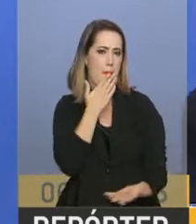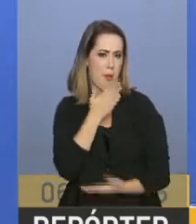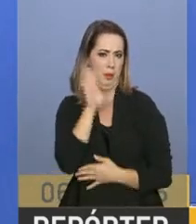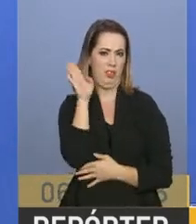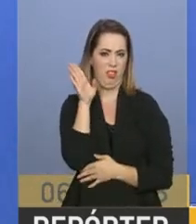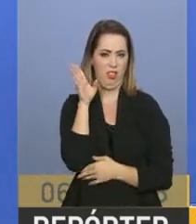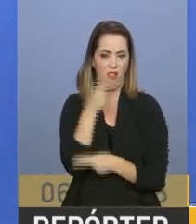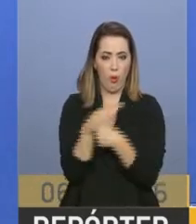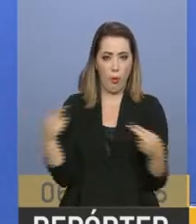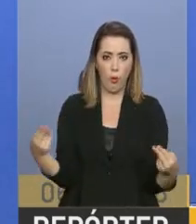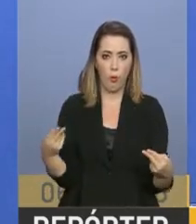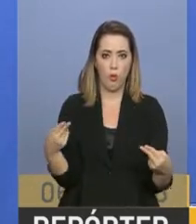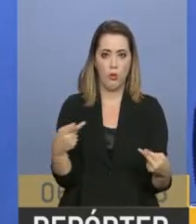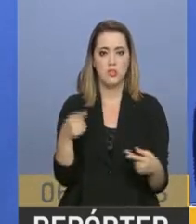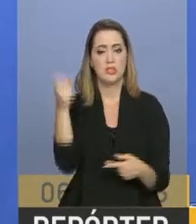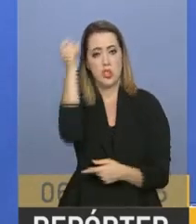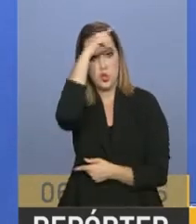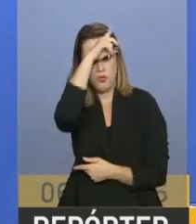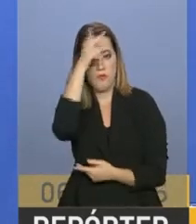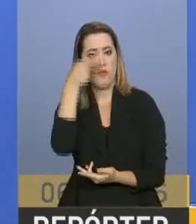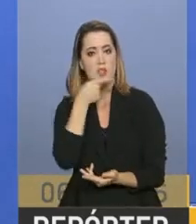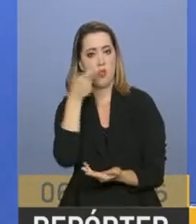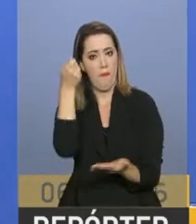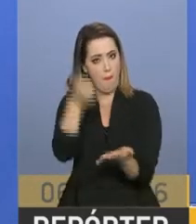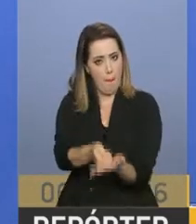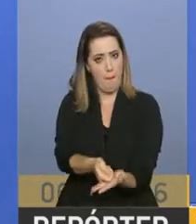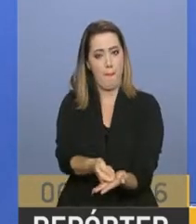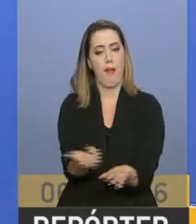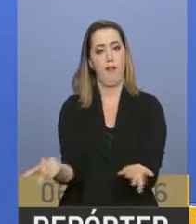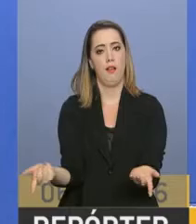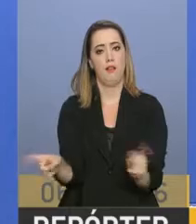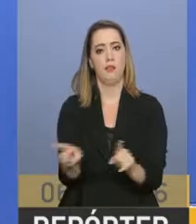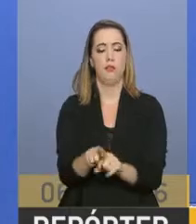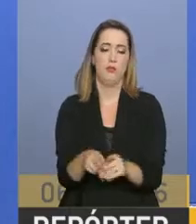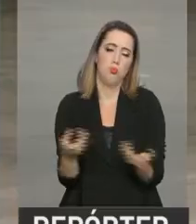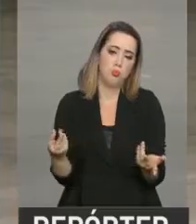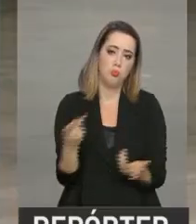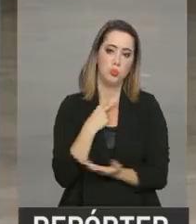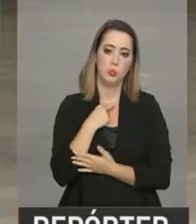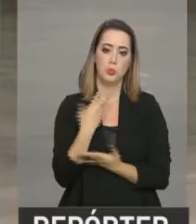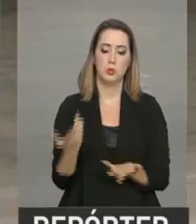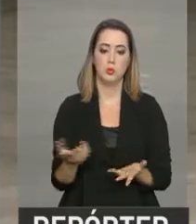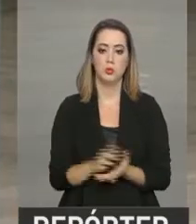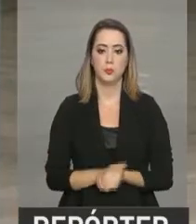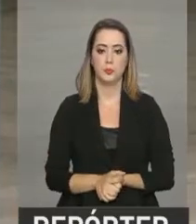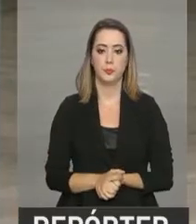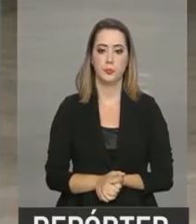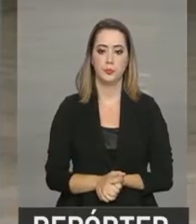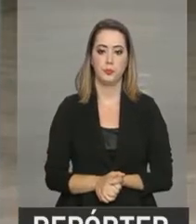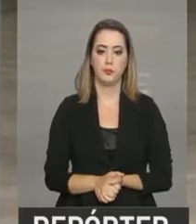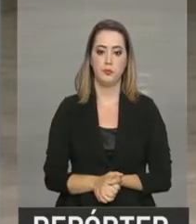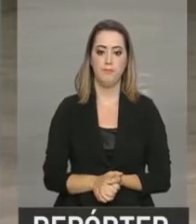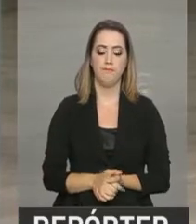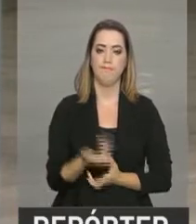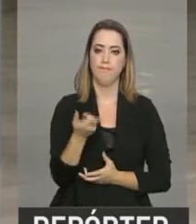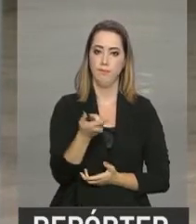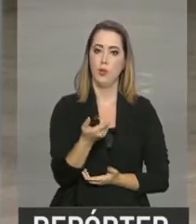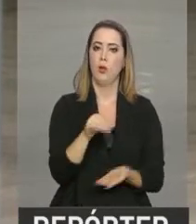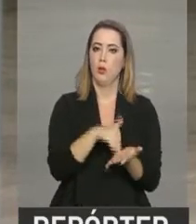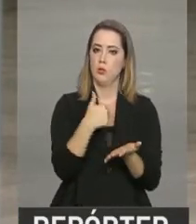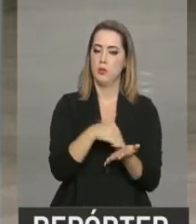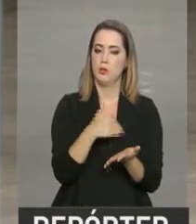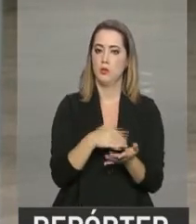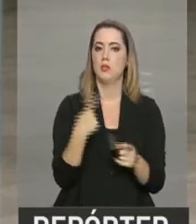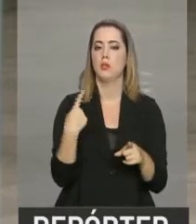coisas que a gente sabe que vai ter dificuldade em cumprir o que não vai ter capacidade de cumprir e o secretário marcelo caetano